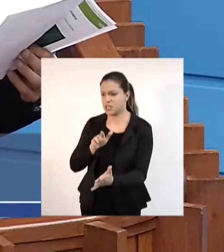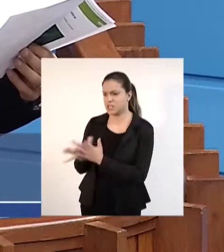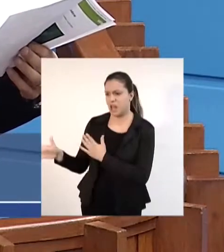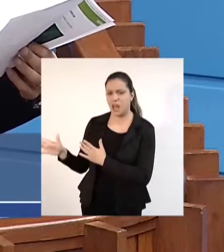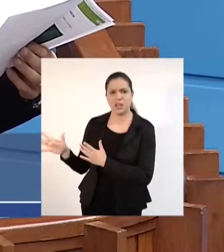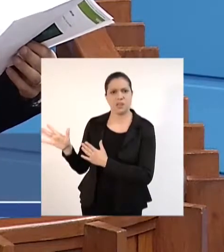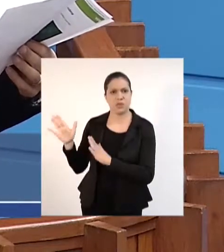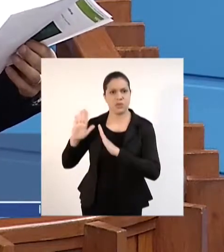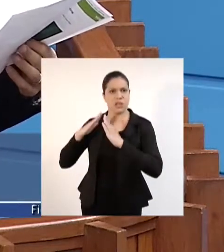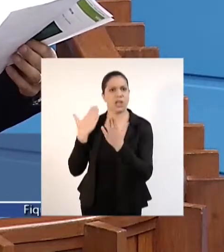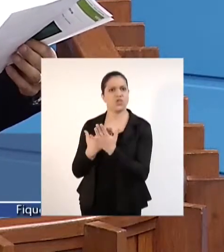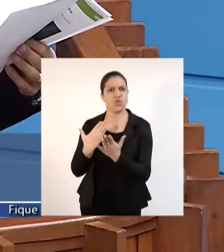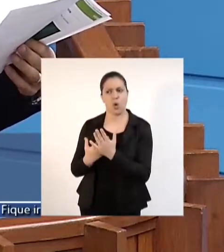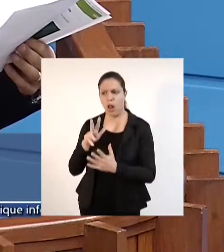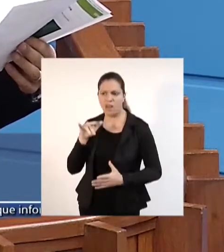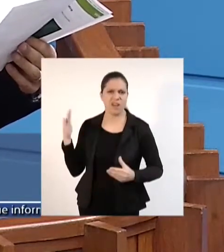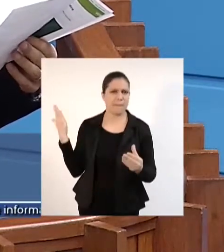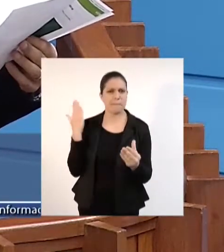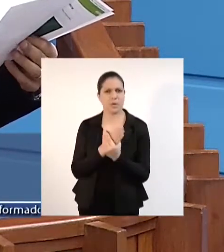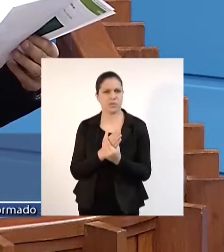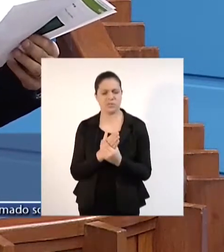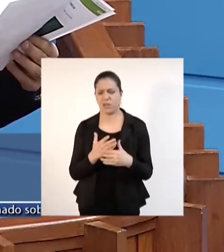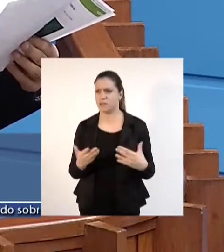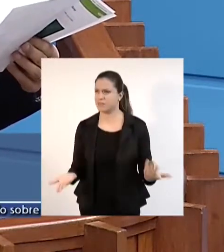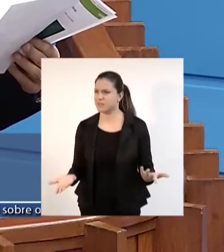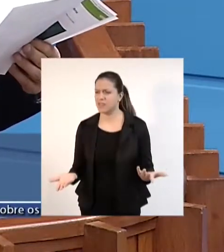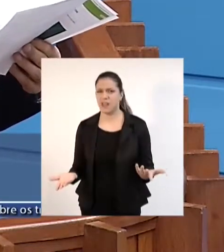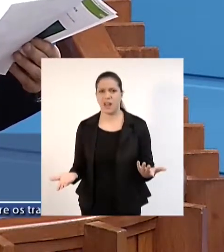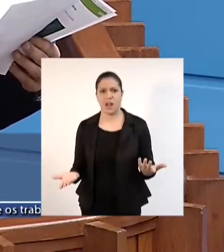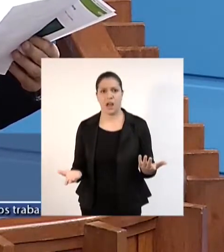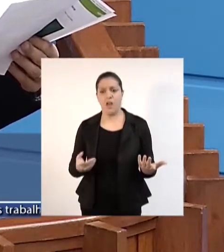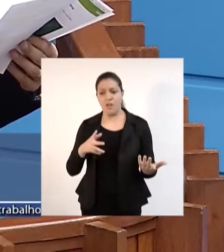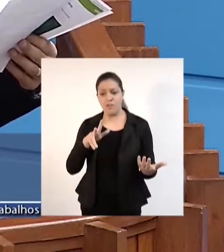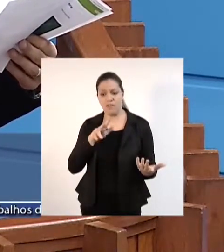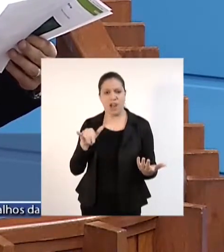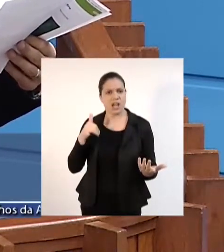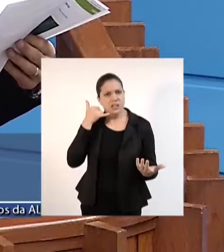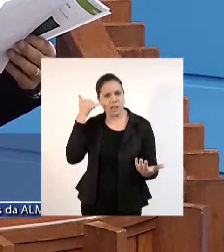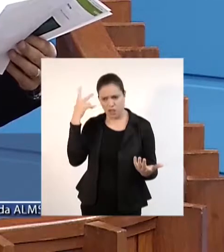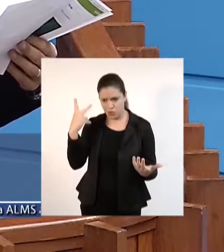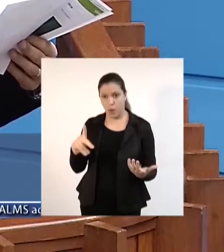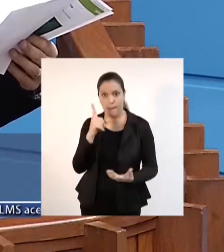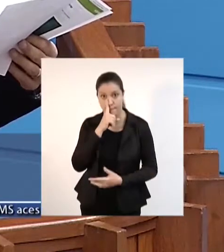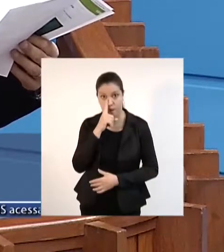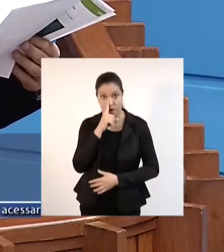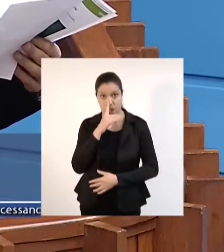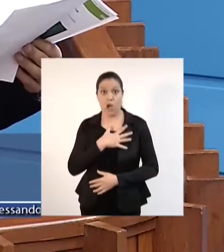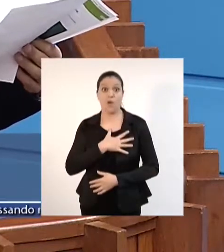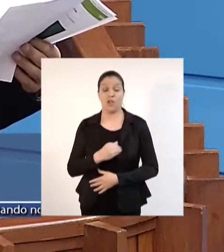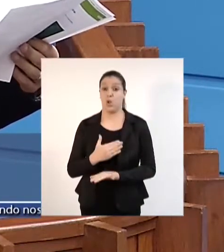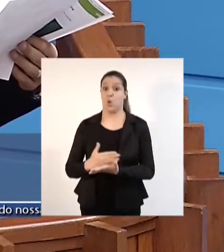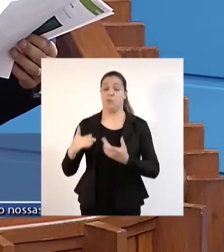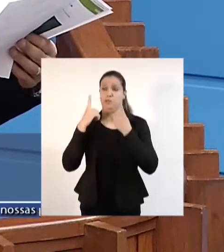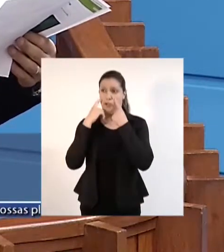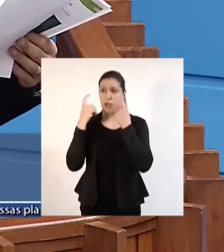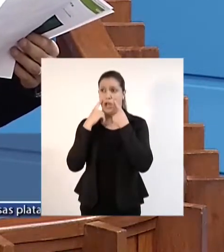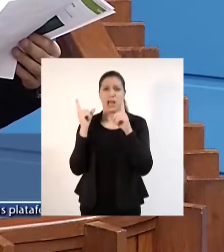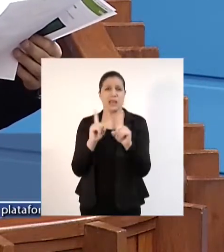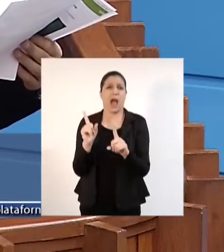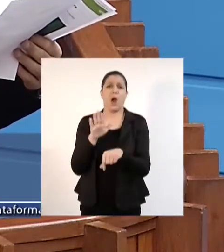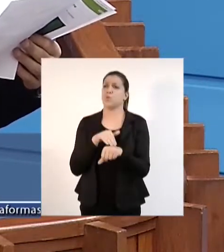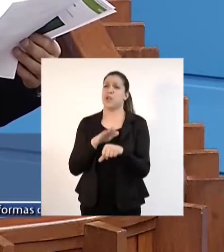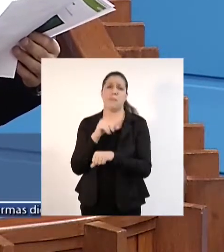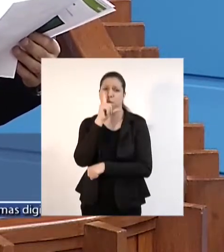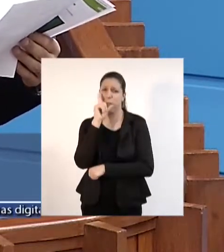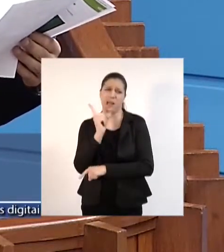dentro da escola. Quando ela falou, nós vamos chamar a sua mãe, meu filho entrou em desespero, ele começou a chorar. Não, não chama